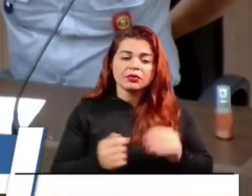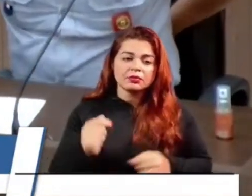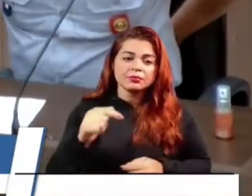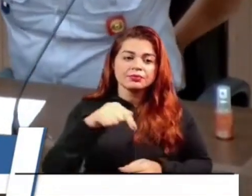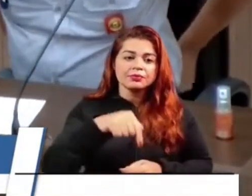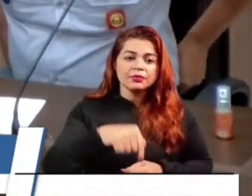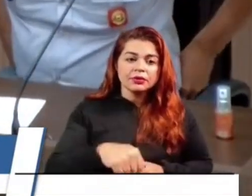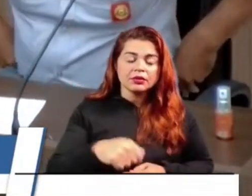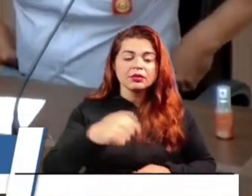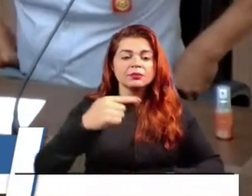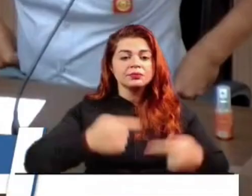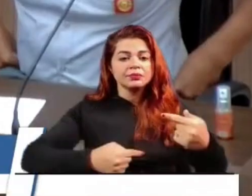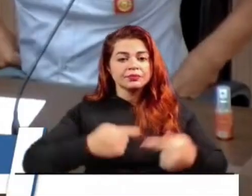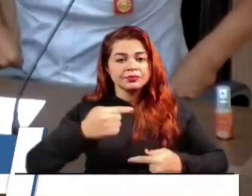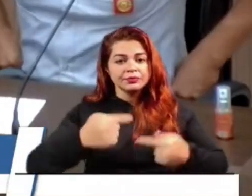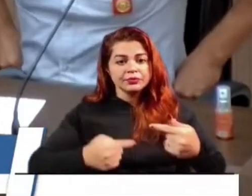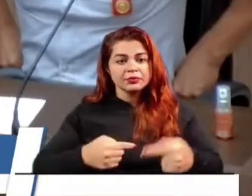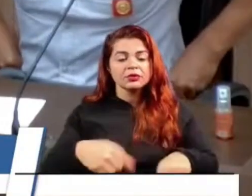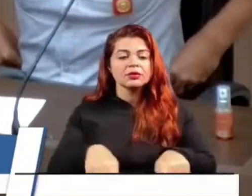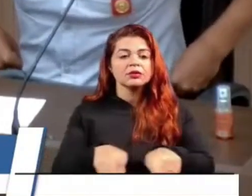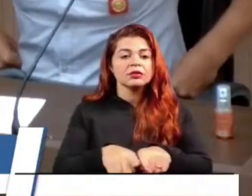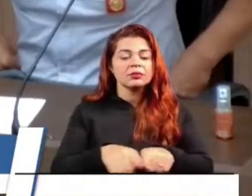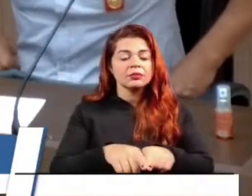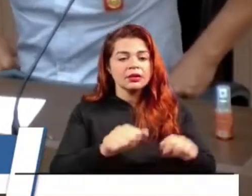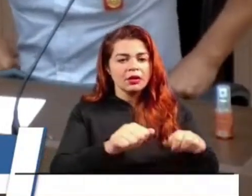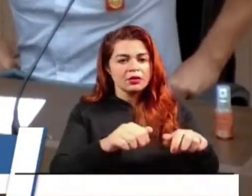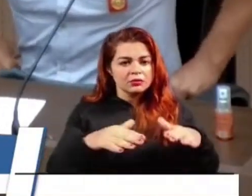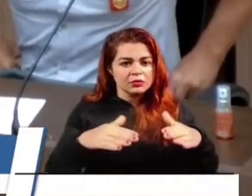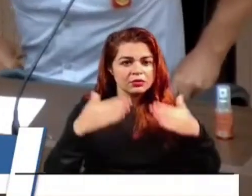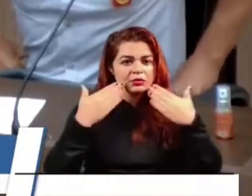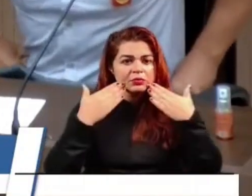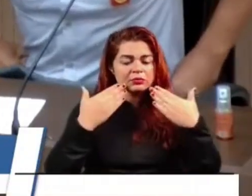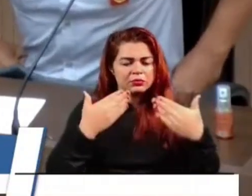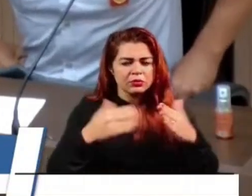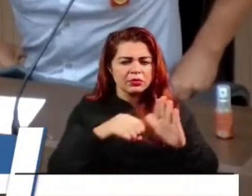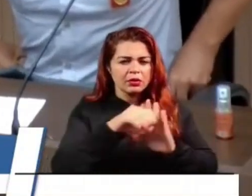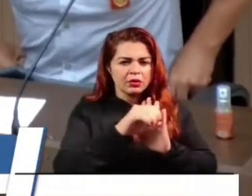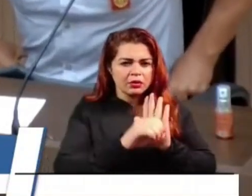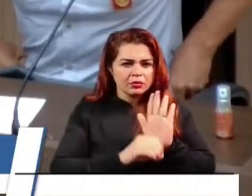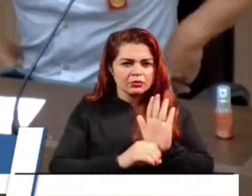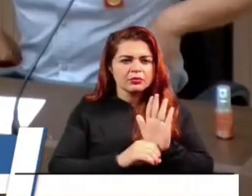inclusive nas audiências públicas do orçamento, estamos sempre à disposição, tá certo?